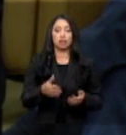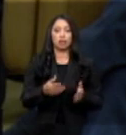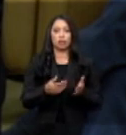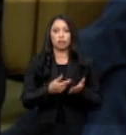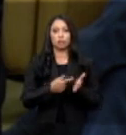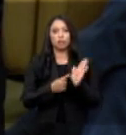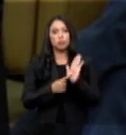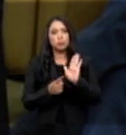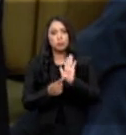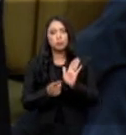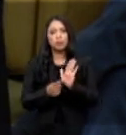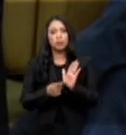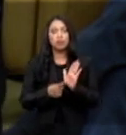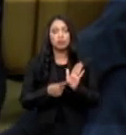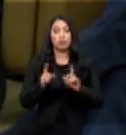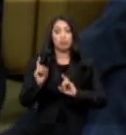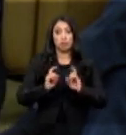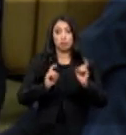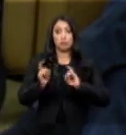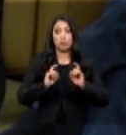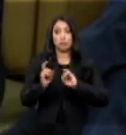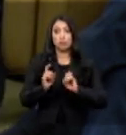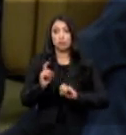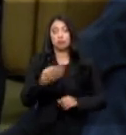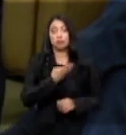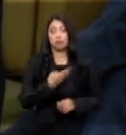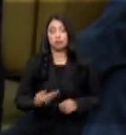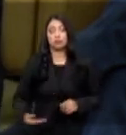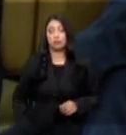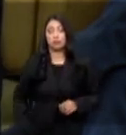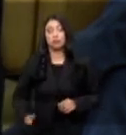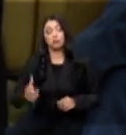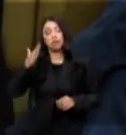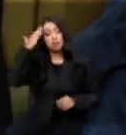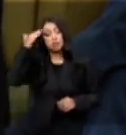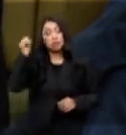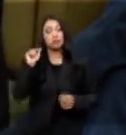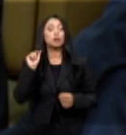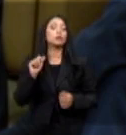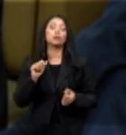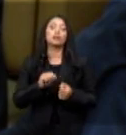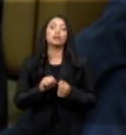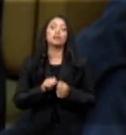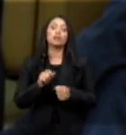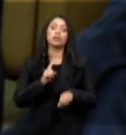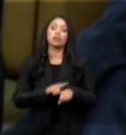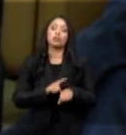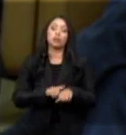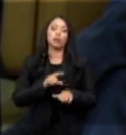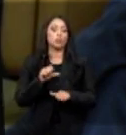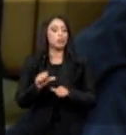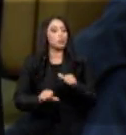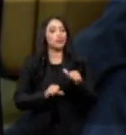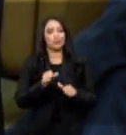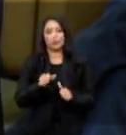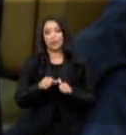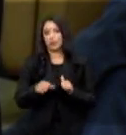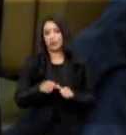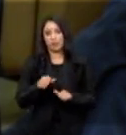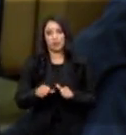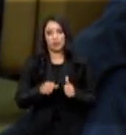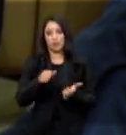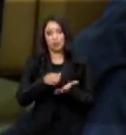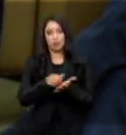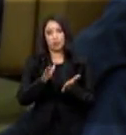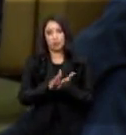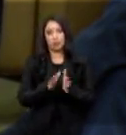a administração pública se oriente na hora da execução. Não altera o contrato, mas sim permite que